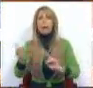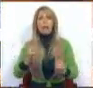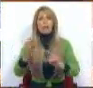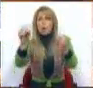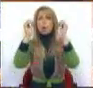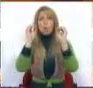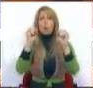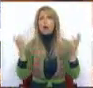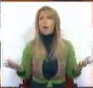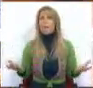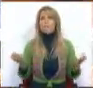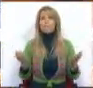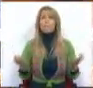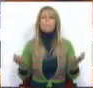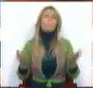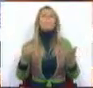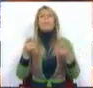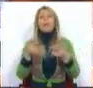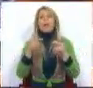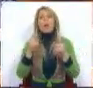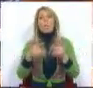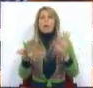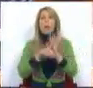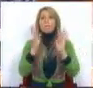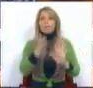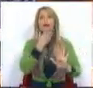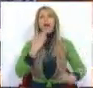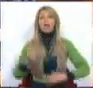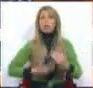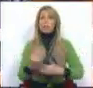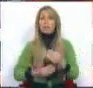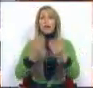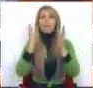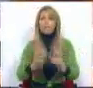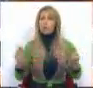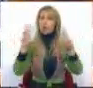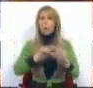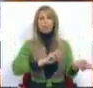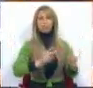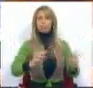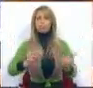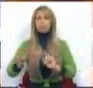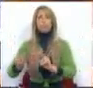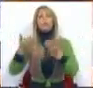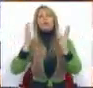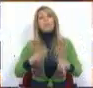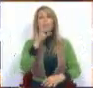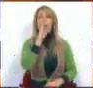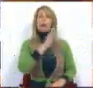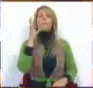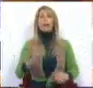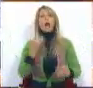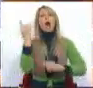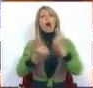uma lei que precisa de ser agilizada, que precisa de ser atualizada e precisa de concretizar alguns